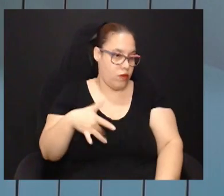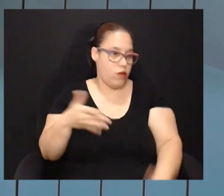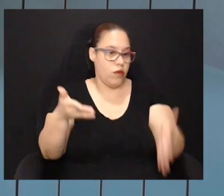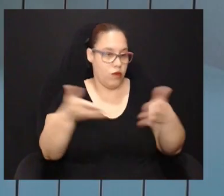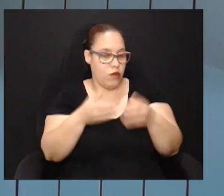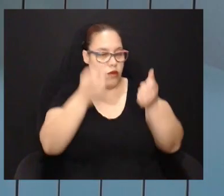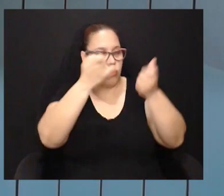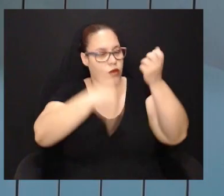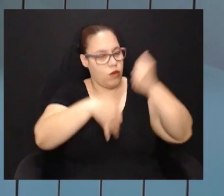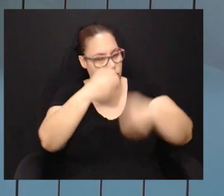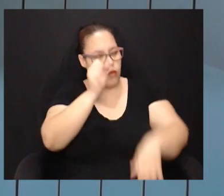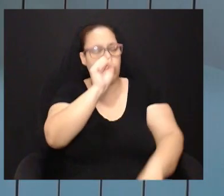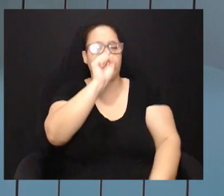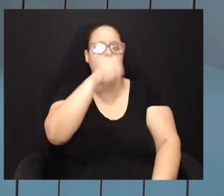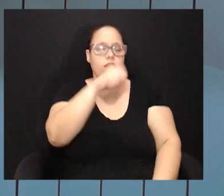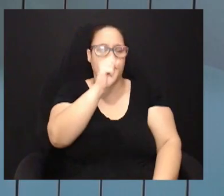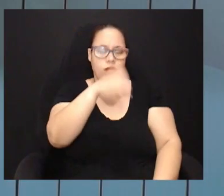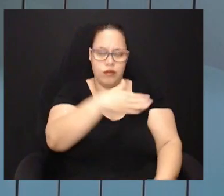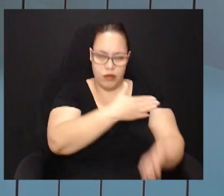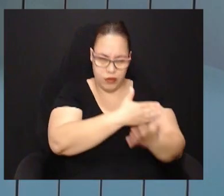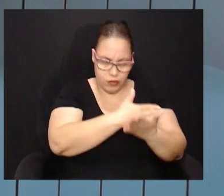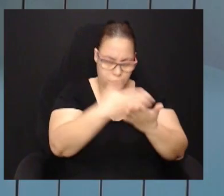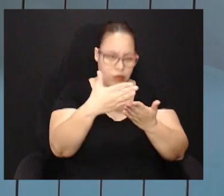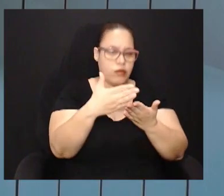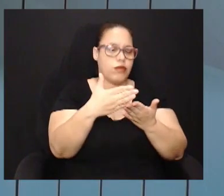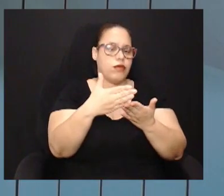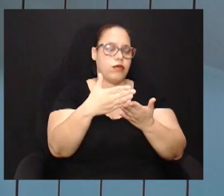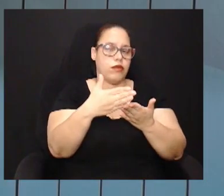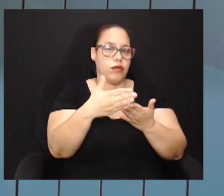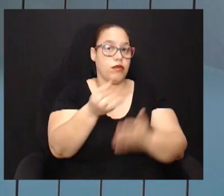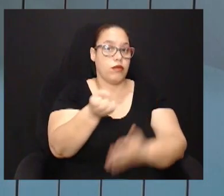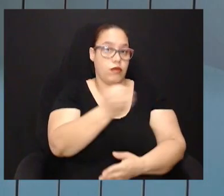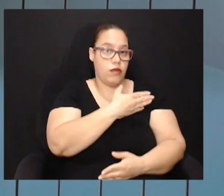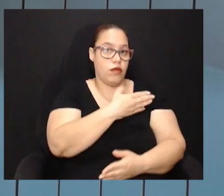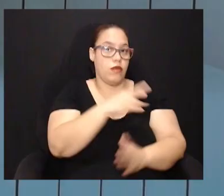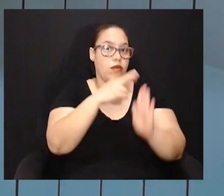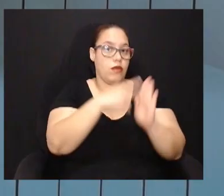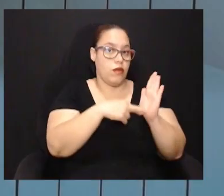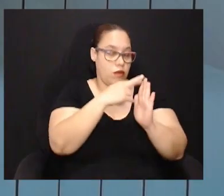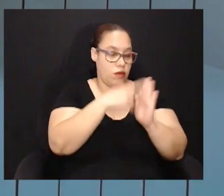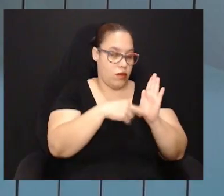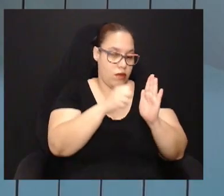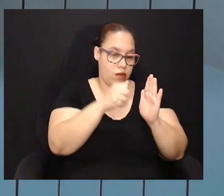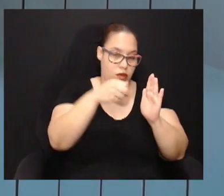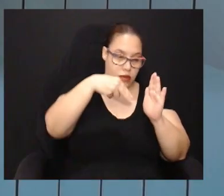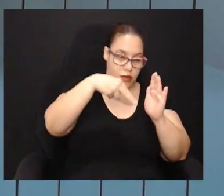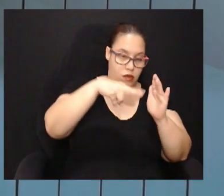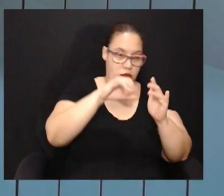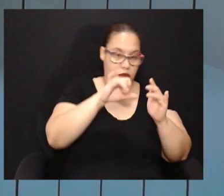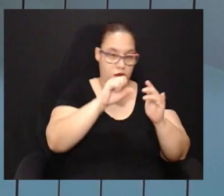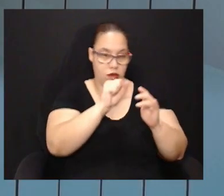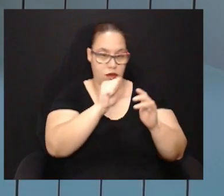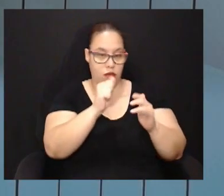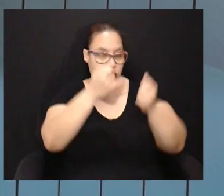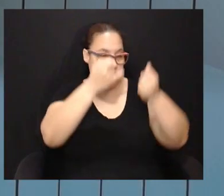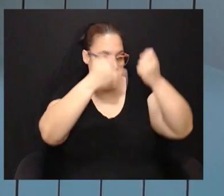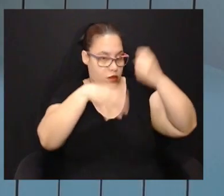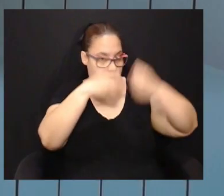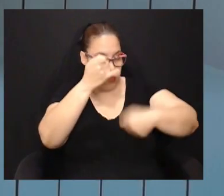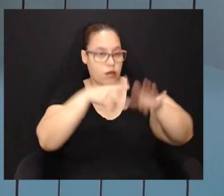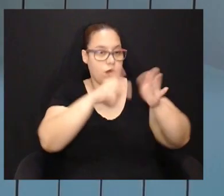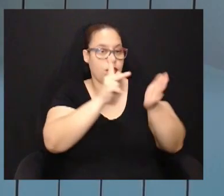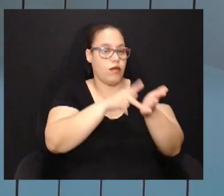participação, acho que foi bem esclarecedor, né, tudo isso, diante dessa nova, né, resolução da Anvisa, para a gente